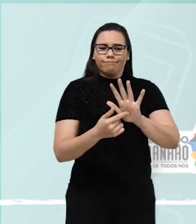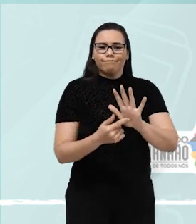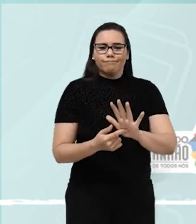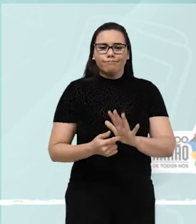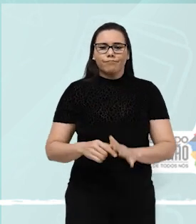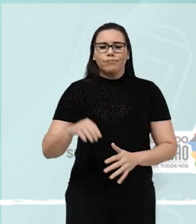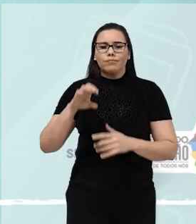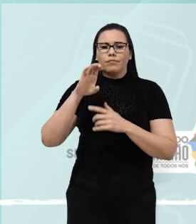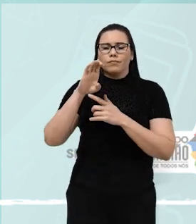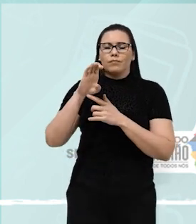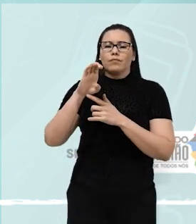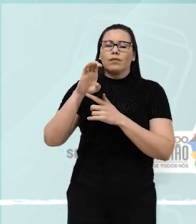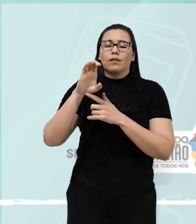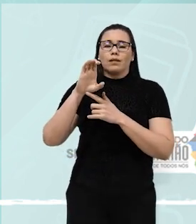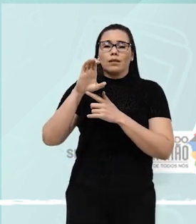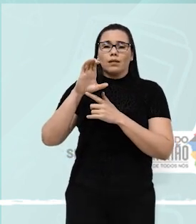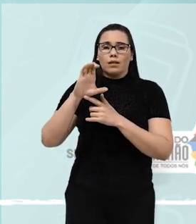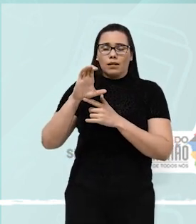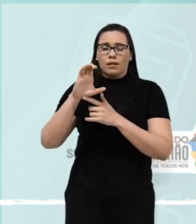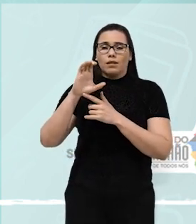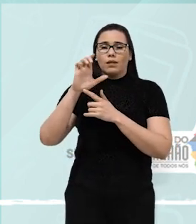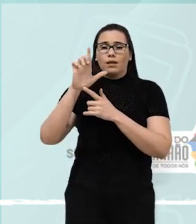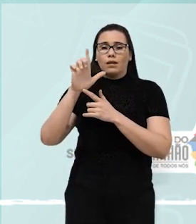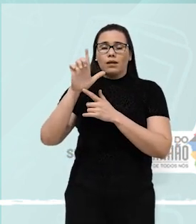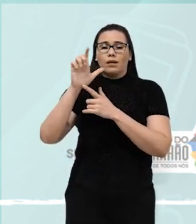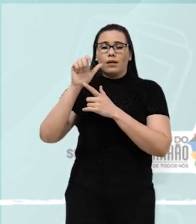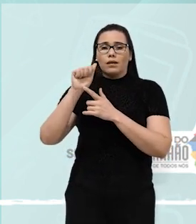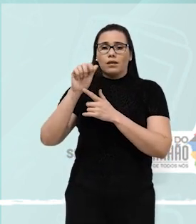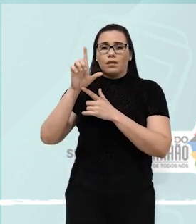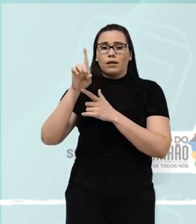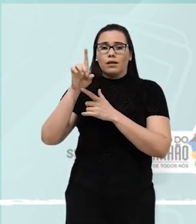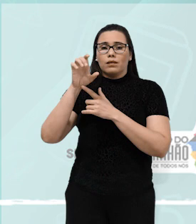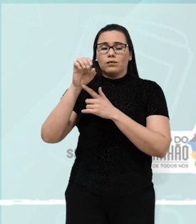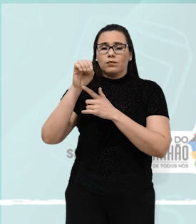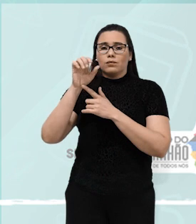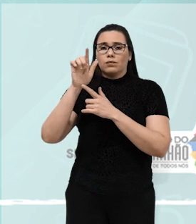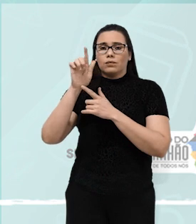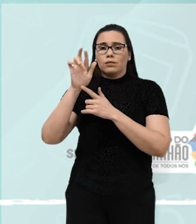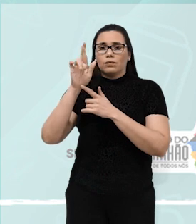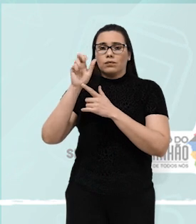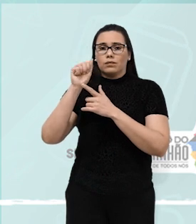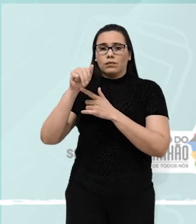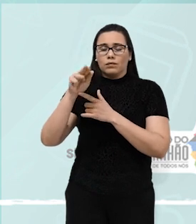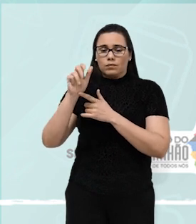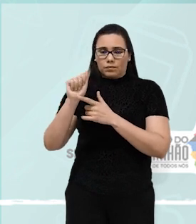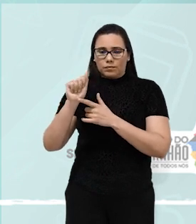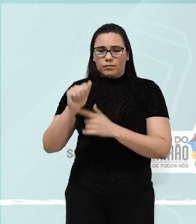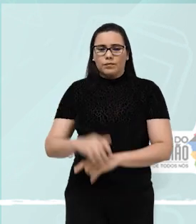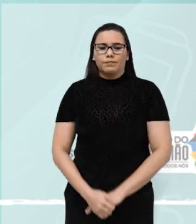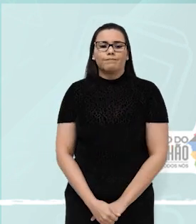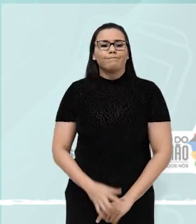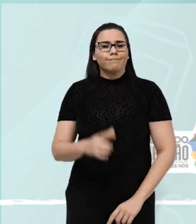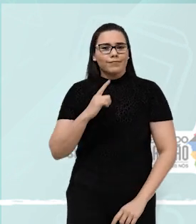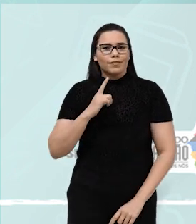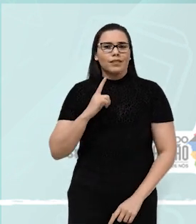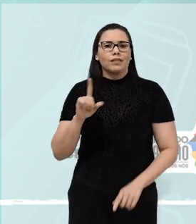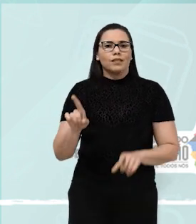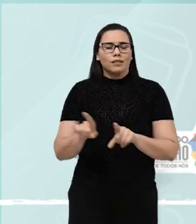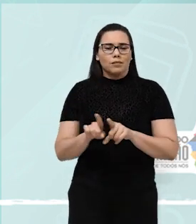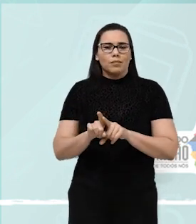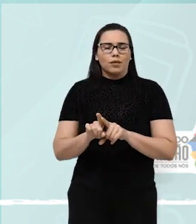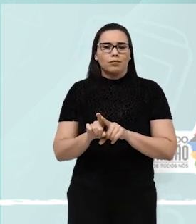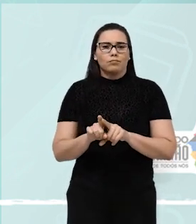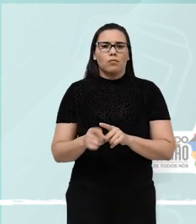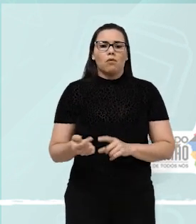árvore genealógica ou árvore filogenética. Da mesma forma, você tem aqui, ó, o tronco principal. Aqui,